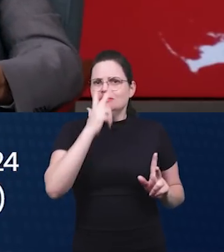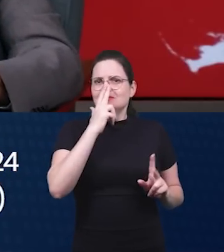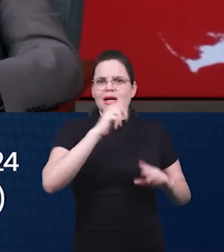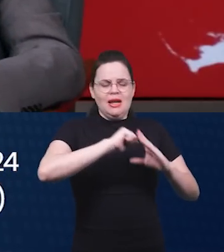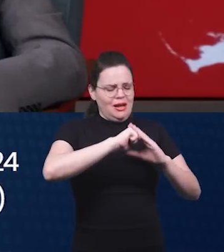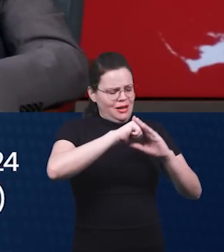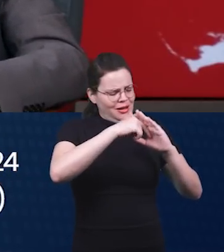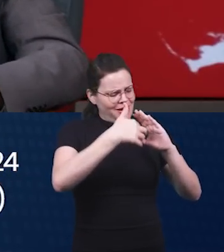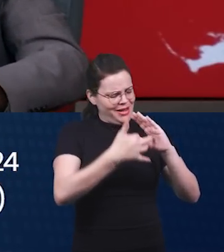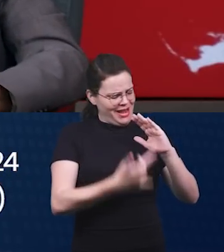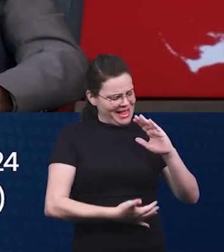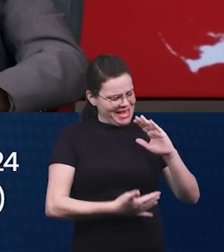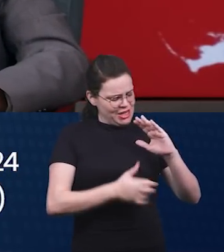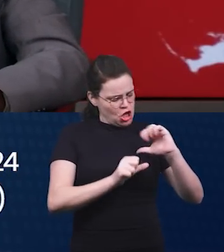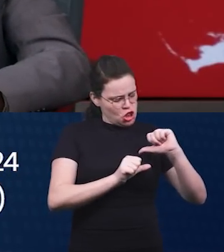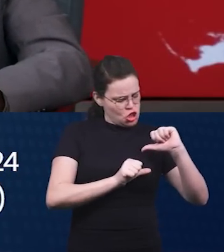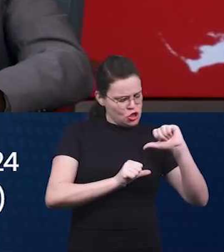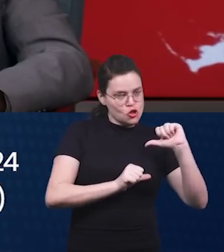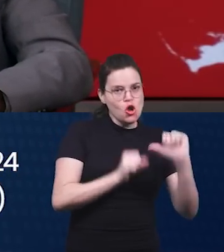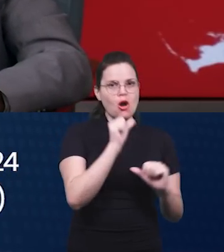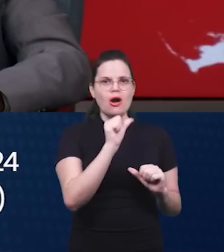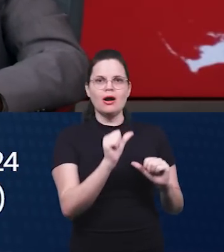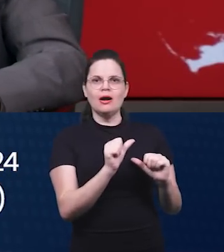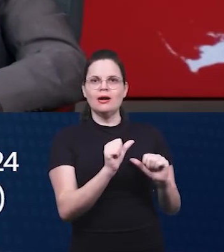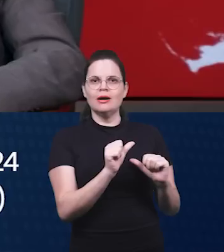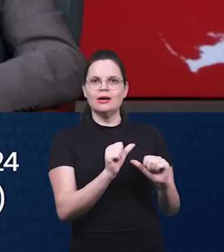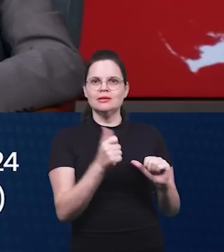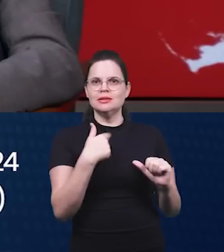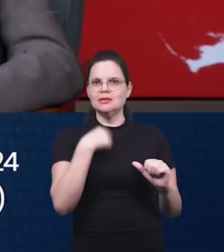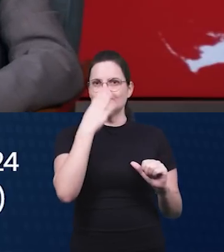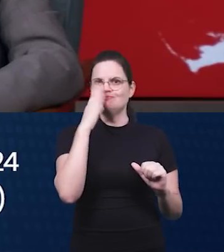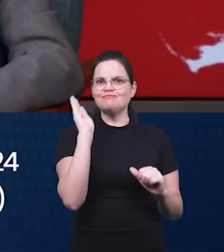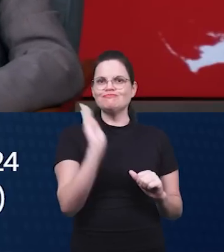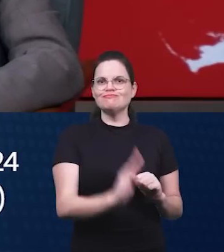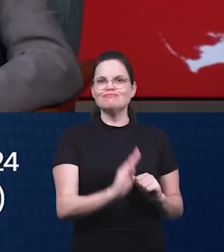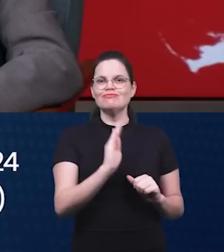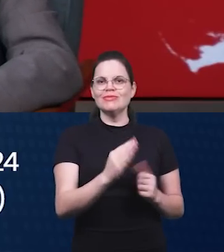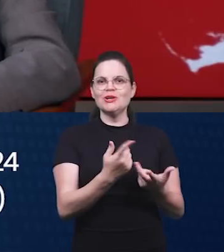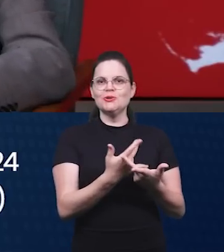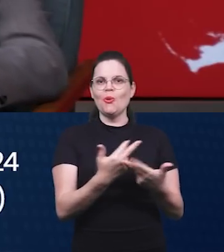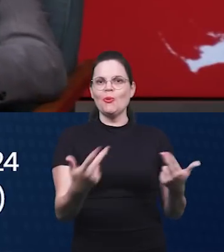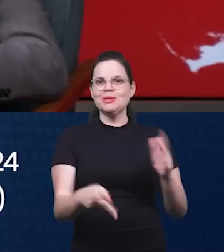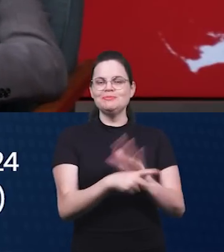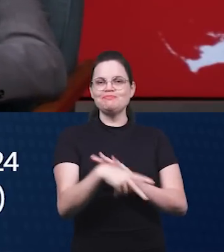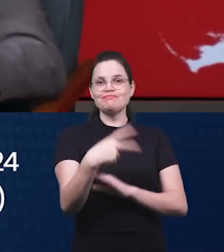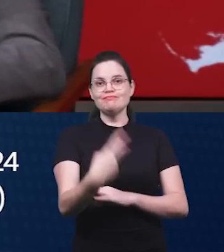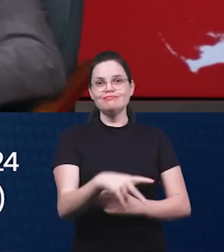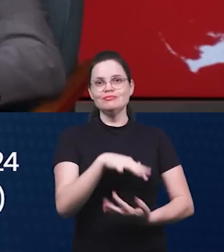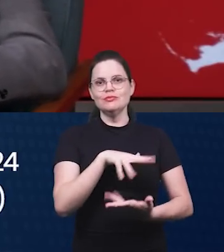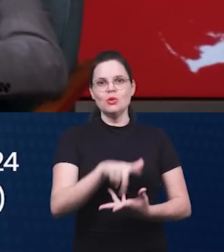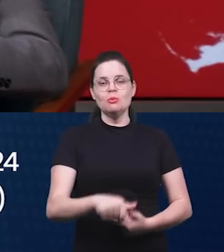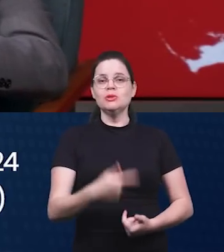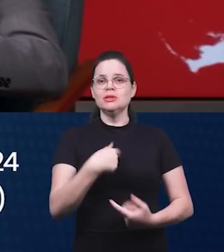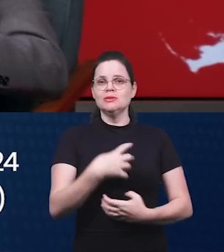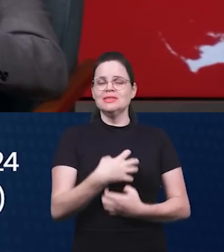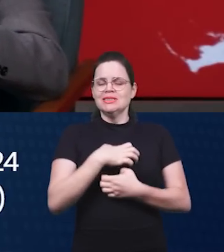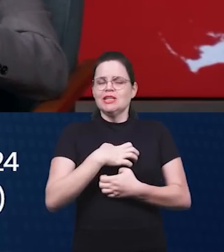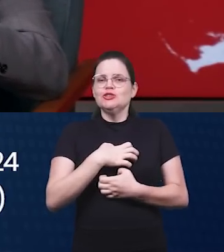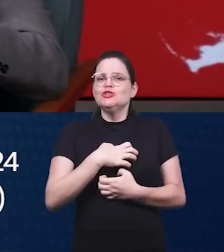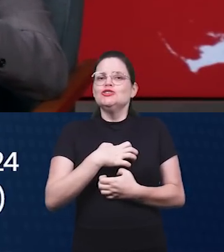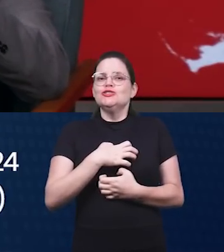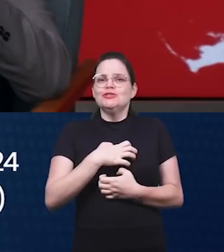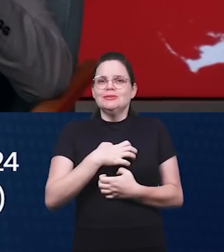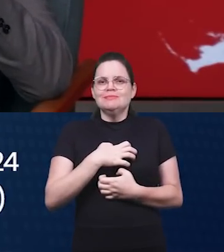se o Espírito Santo fosse me moldando de uma forma. Então o batismo com o Espírito Santo foi muito importante ali. E eu senti,